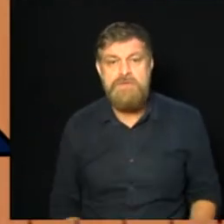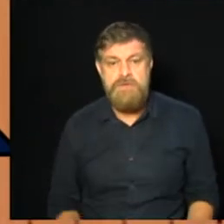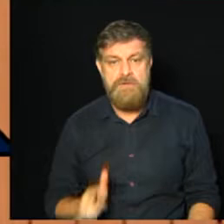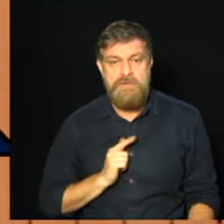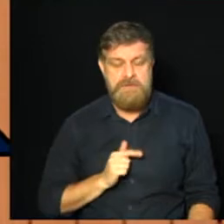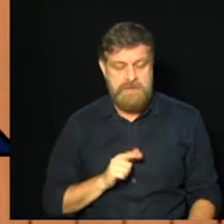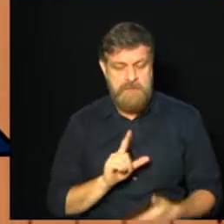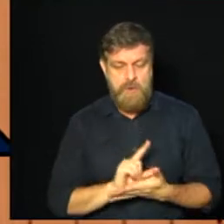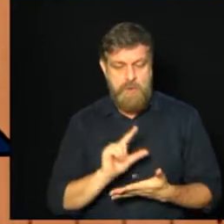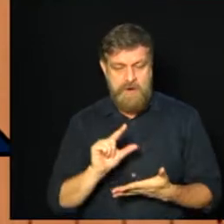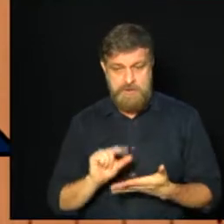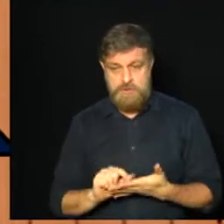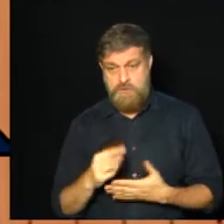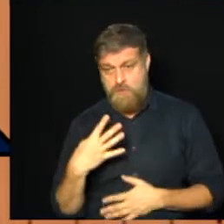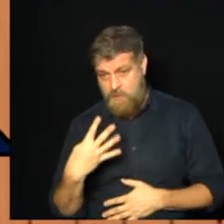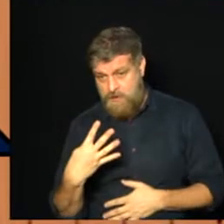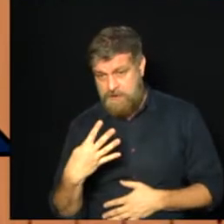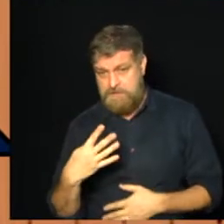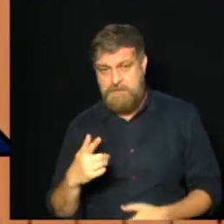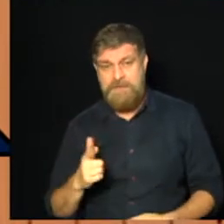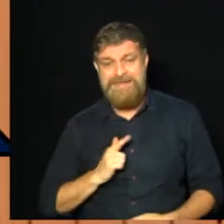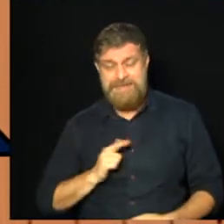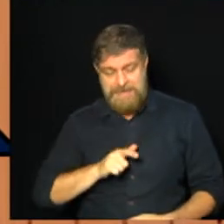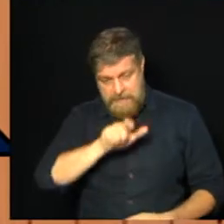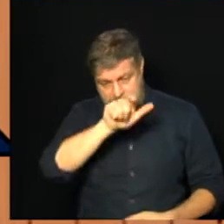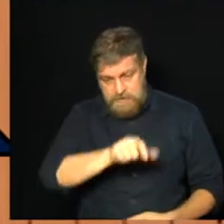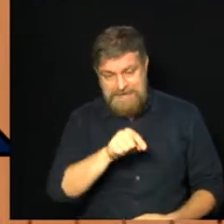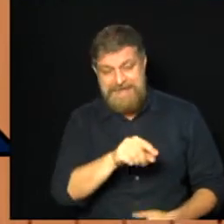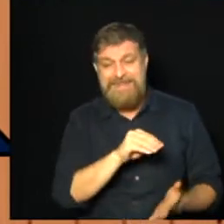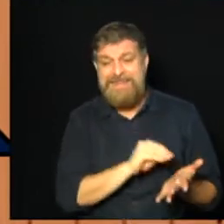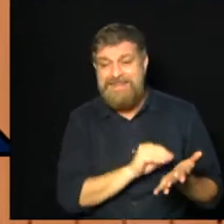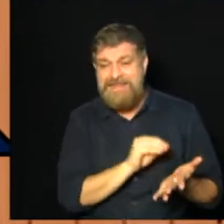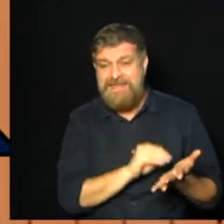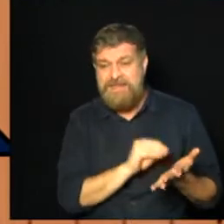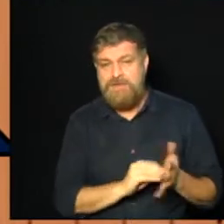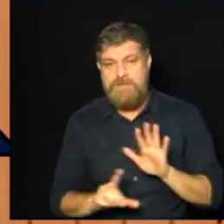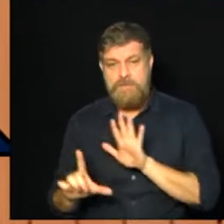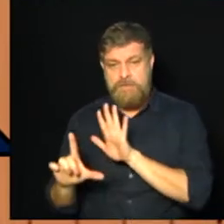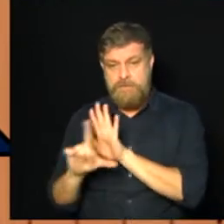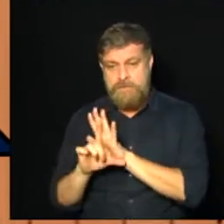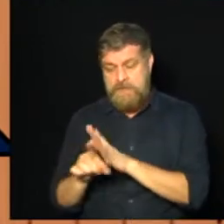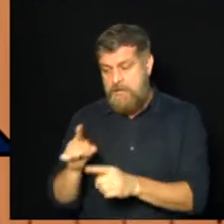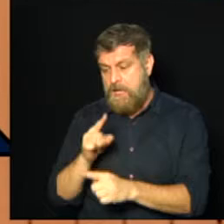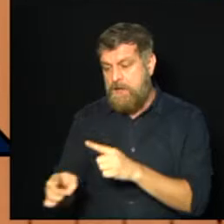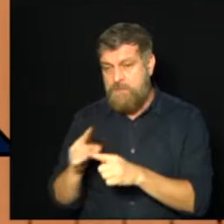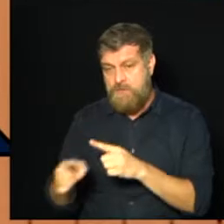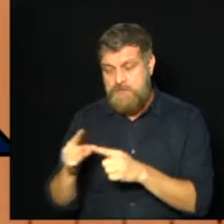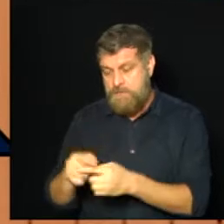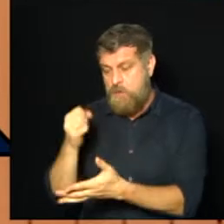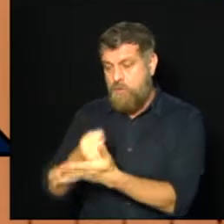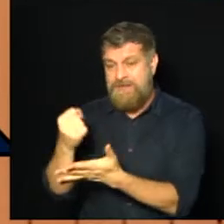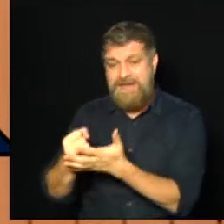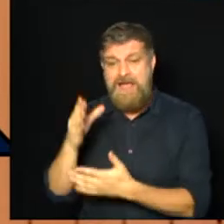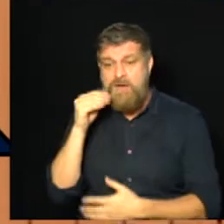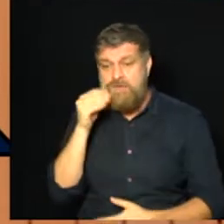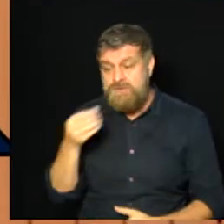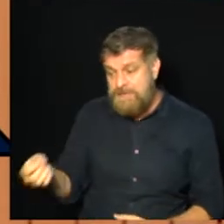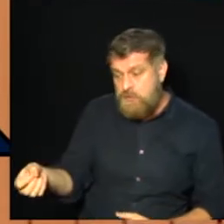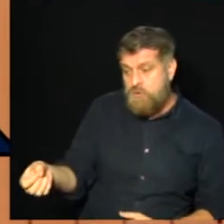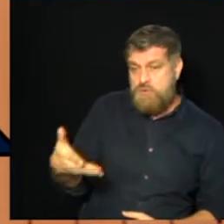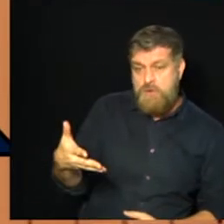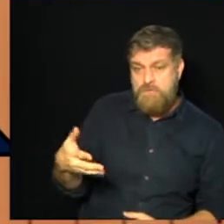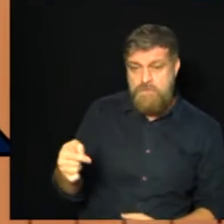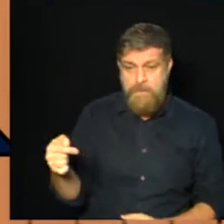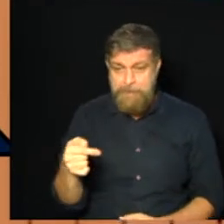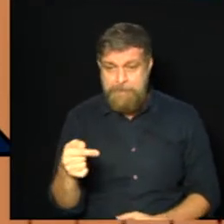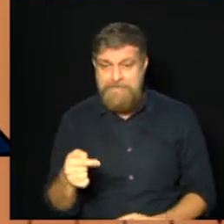no artigo 4º. Então, na verdade, assim, a lei impede a contratação de novos servidores, mas